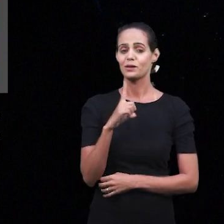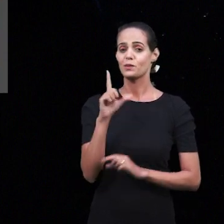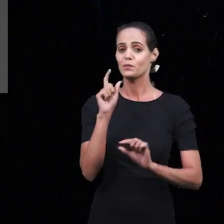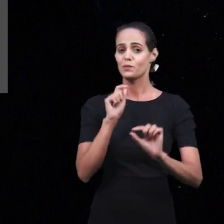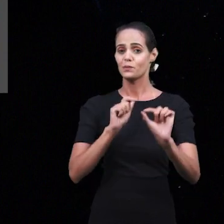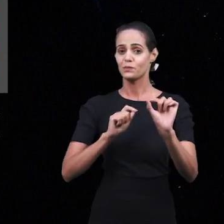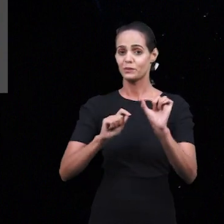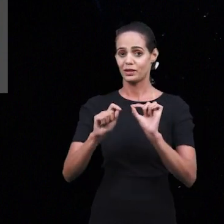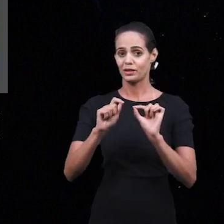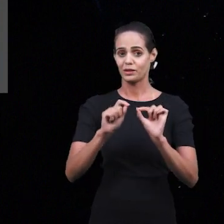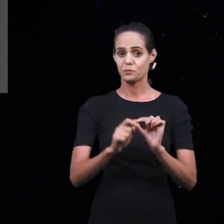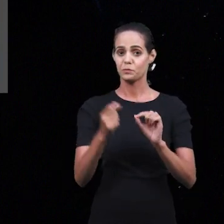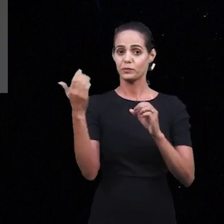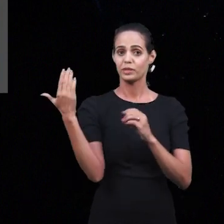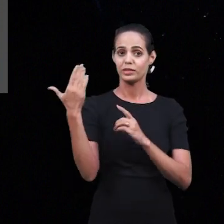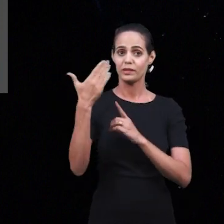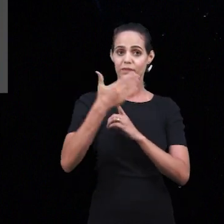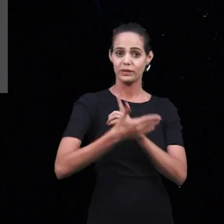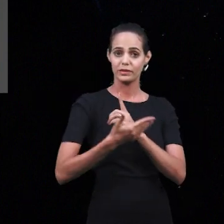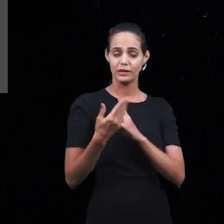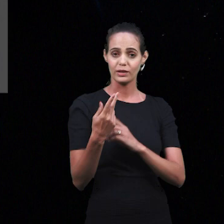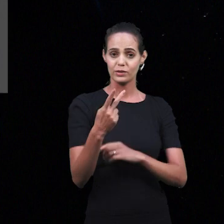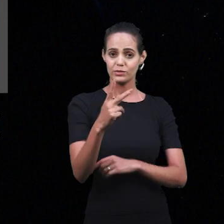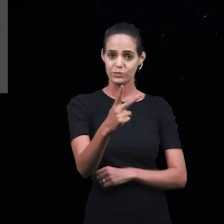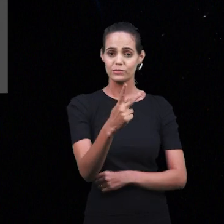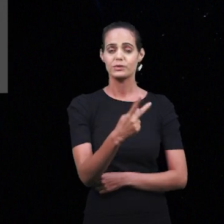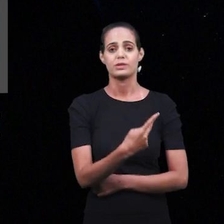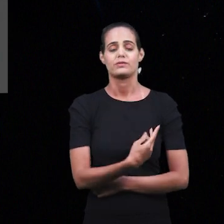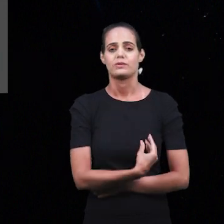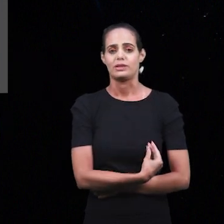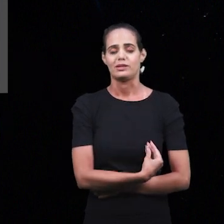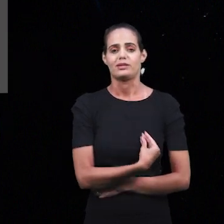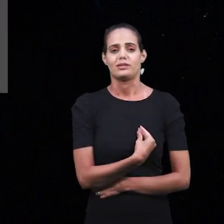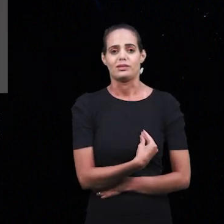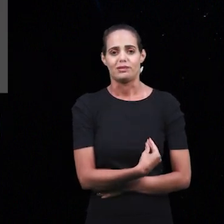para bem te defender.